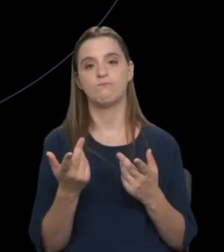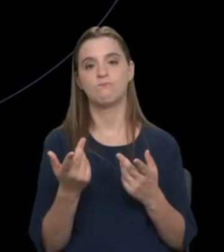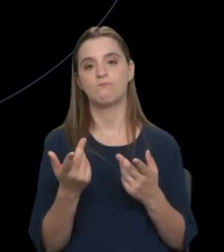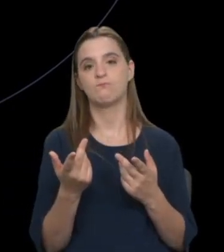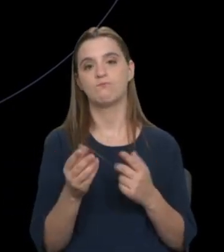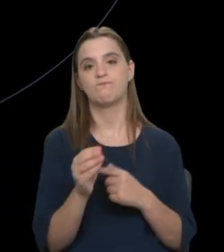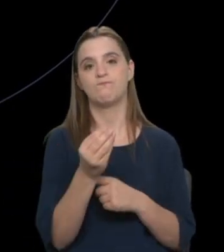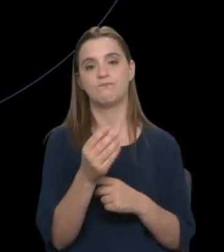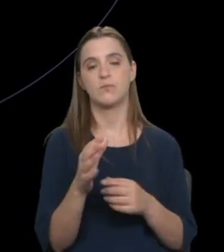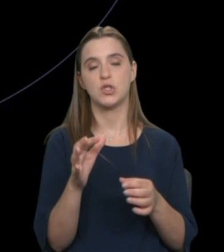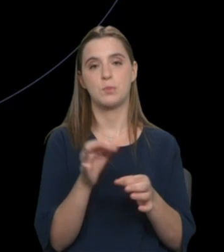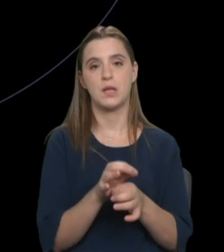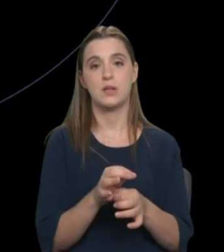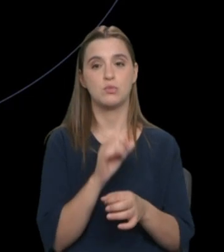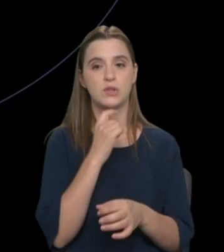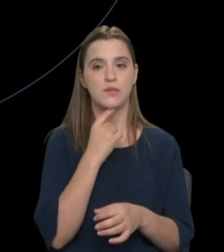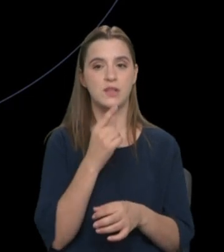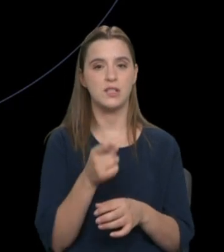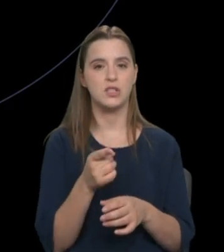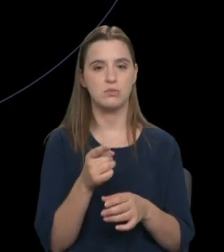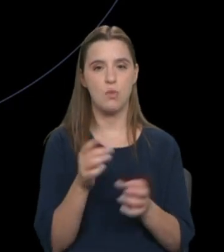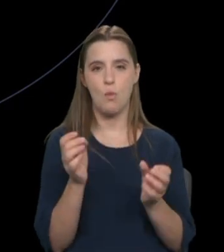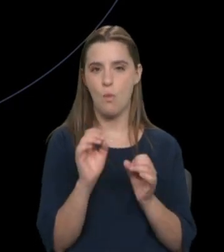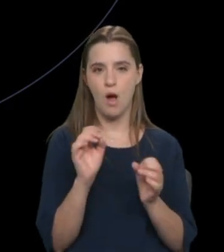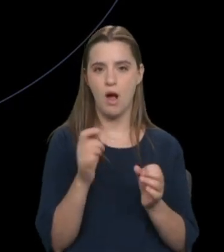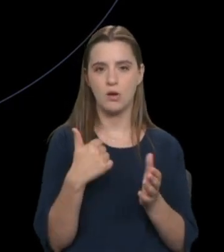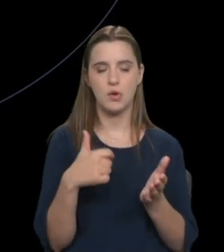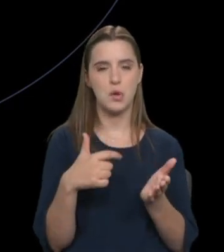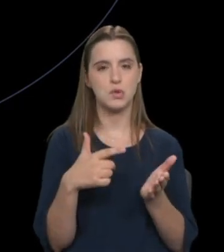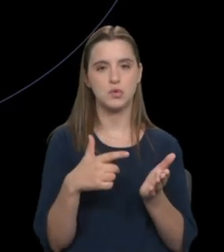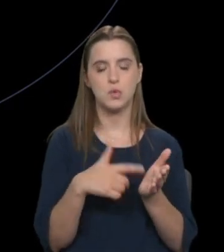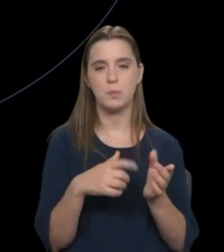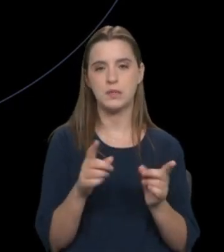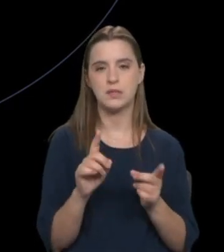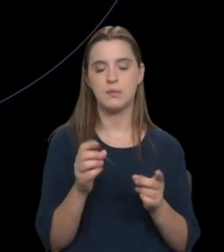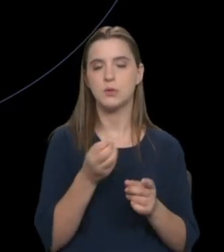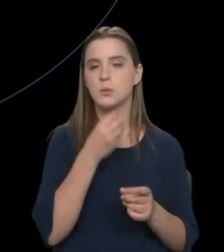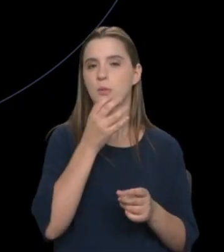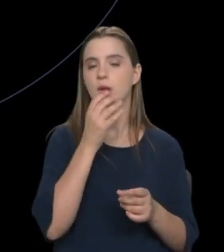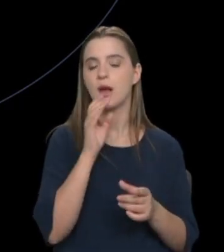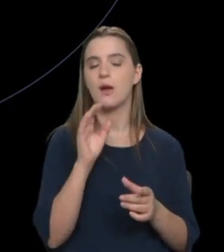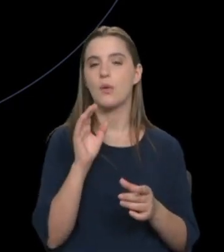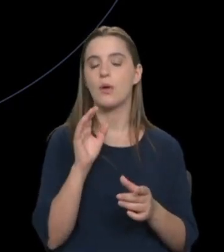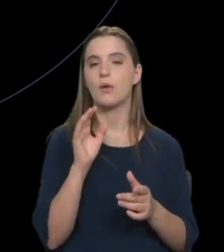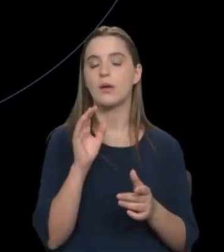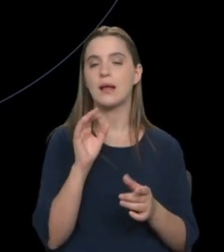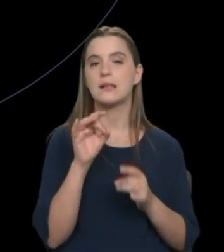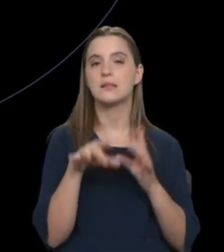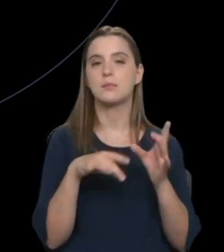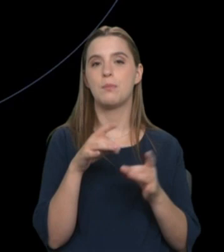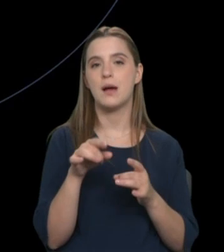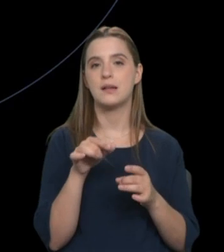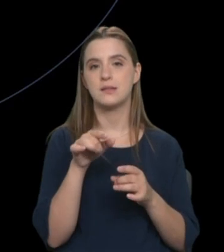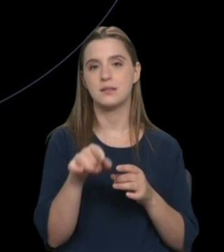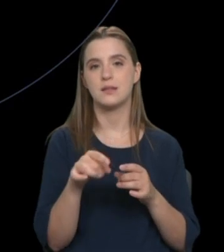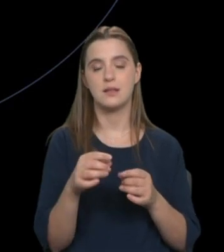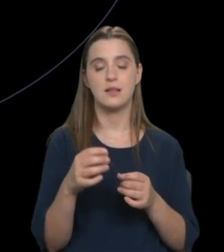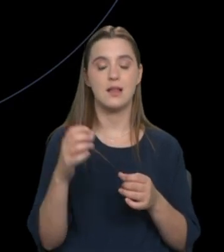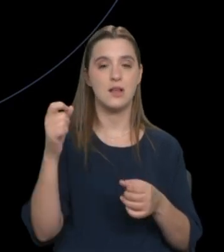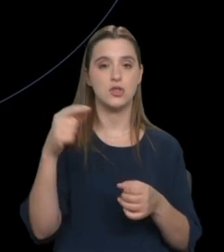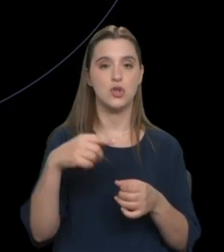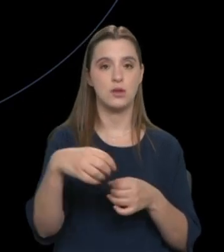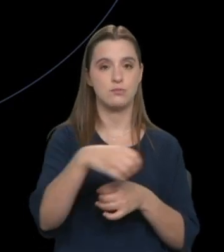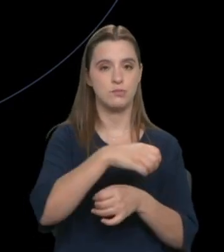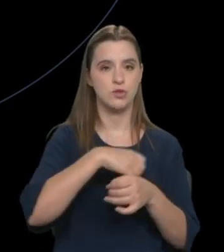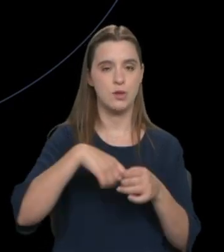calhar o Planeta 9 não existe. Não precisamos dele para explicar o que acontece nos confins do Sistema Solar. Mas, Cristiana, vamos continuar nos confins do Sistema Solar, porque há um outro estudo